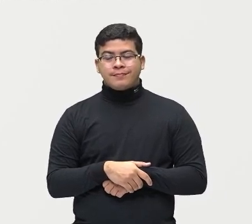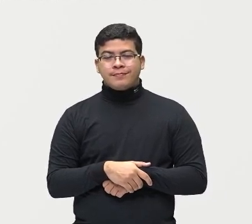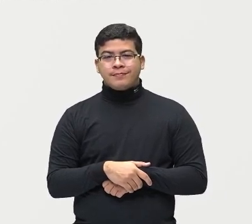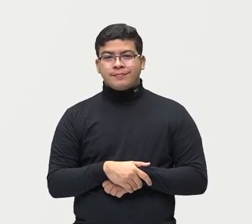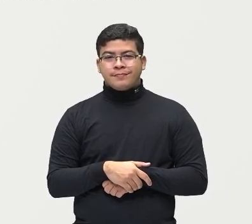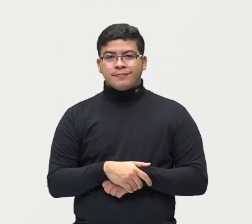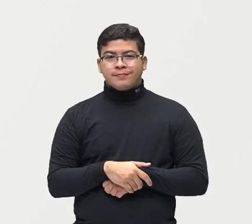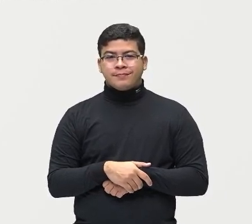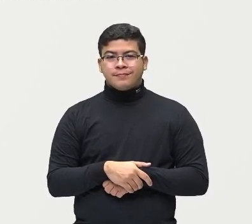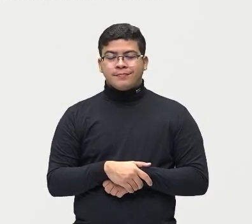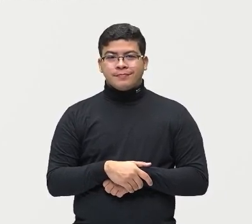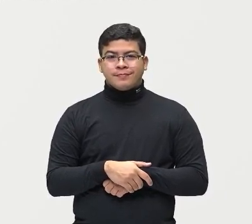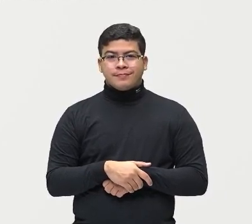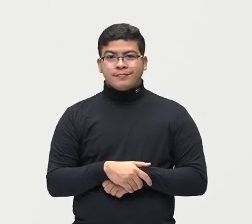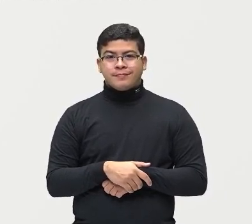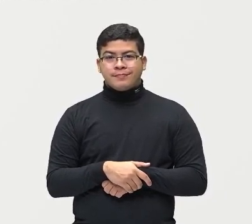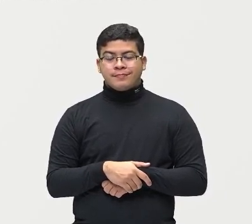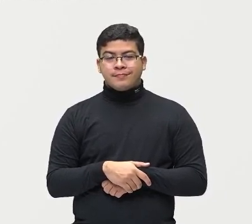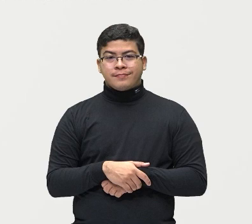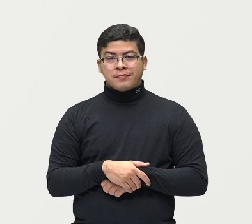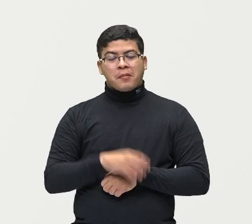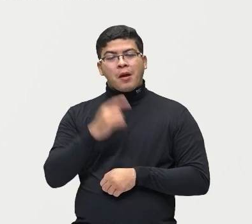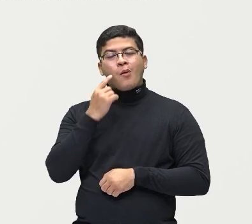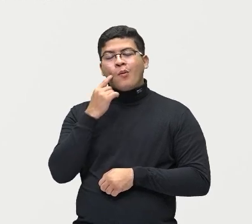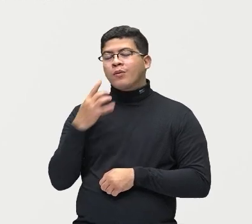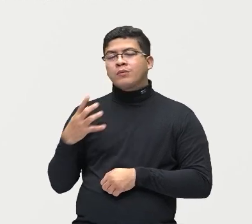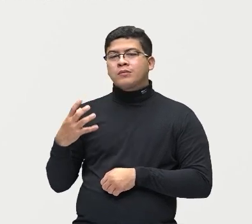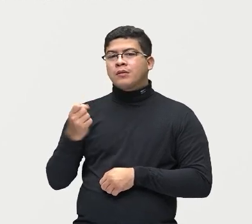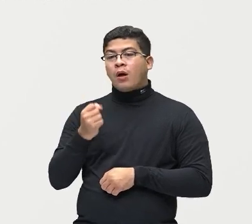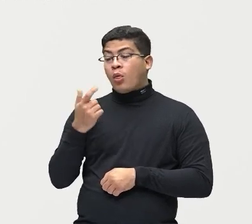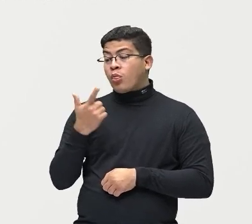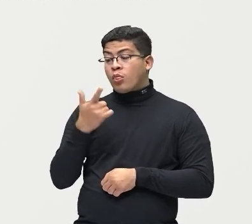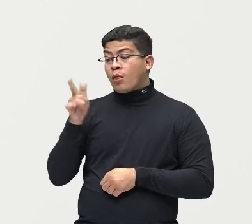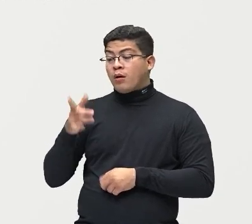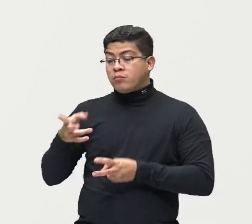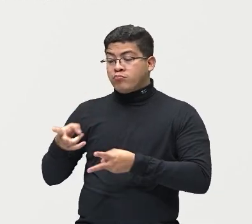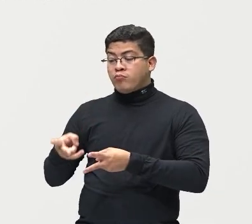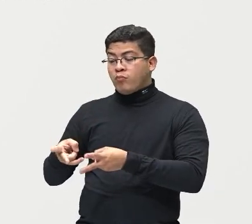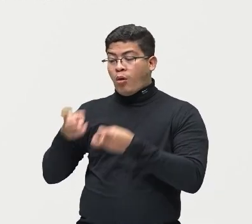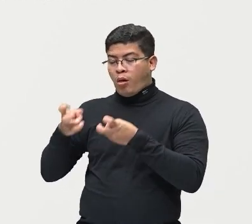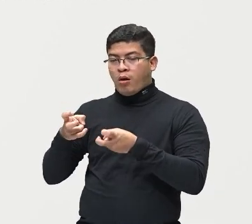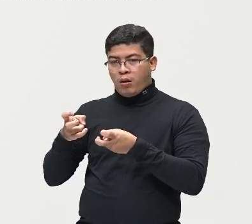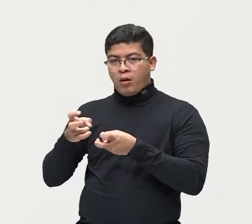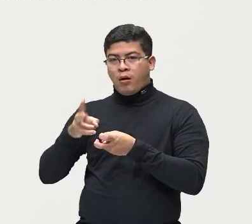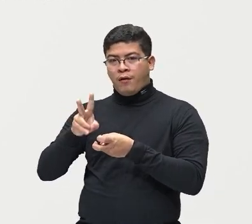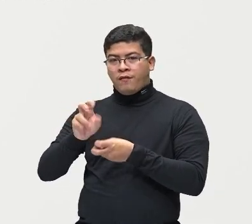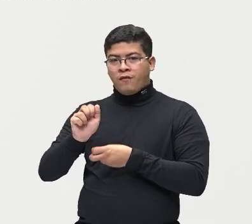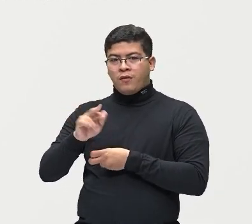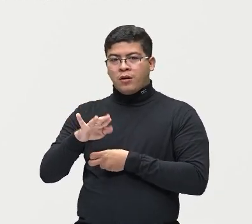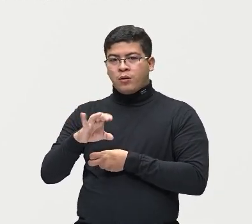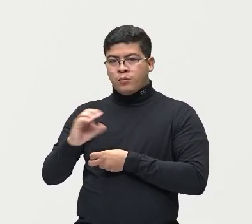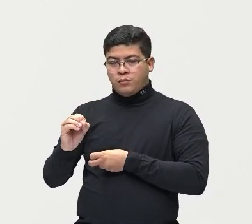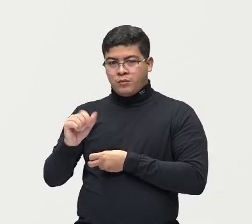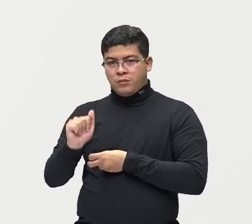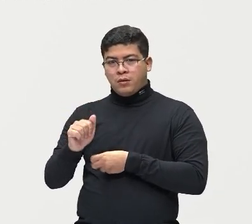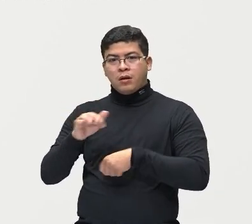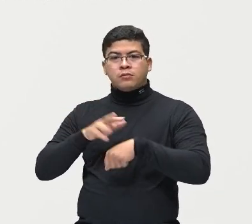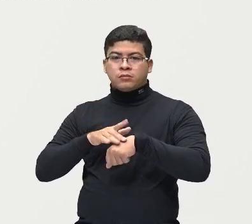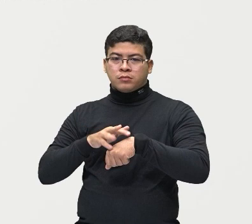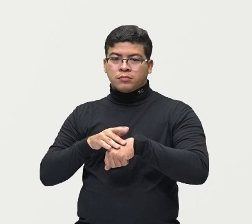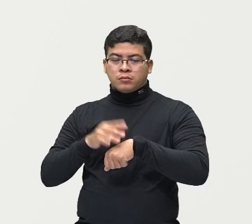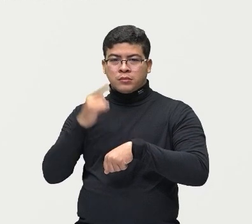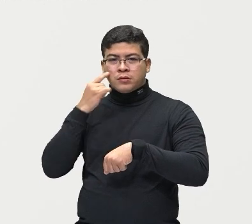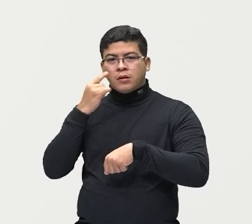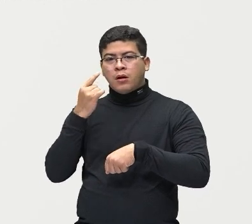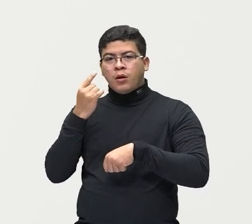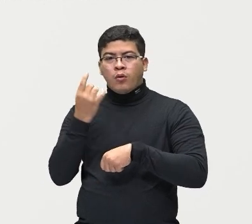Jenner pegou o líquido da ferida de outro paciente com varíola humana e novamente expôs o